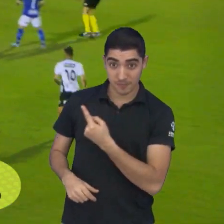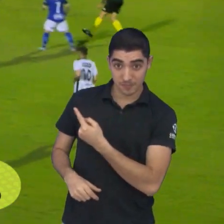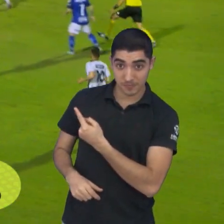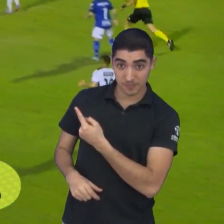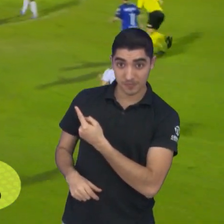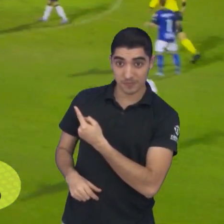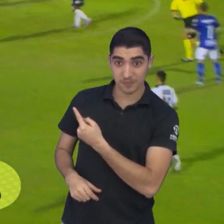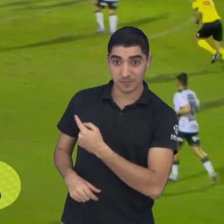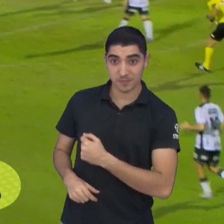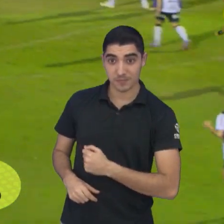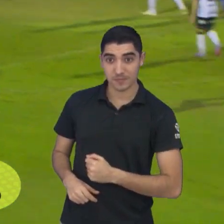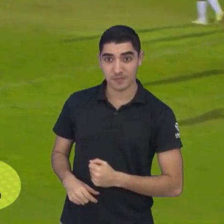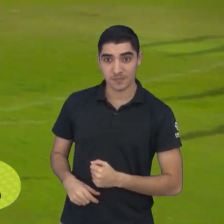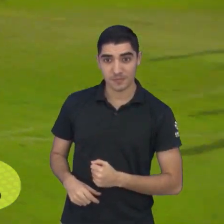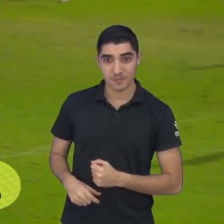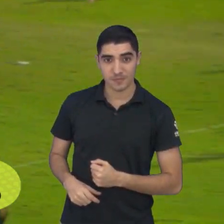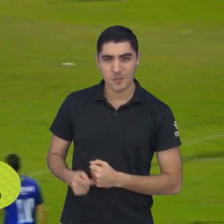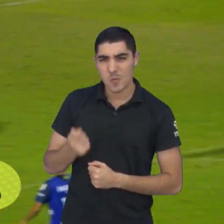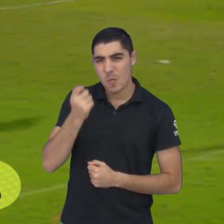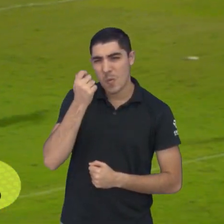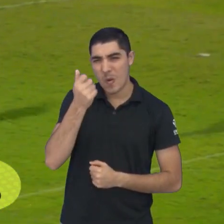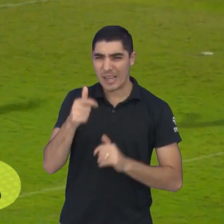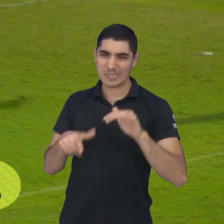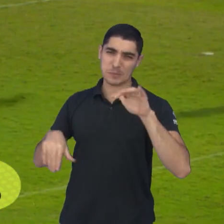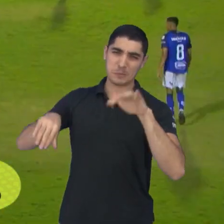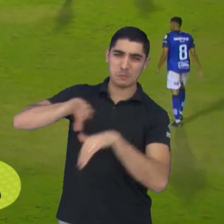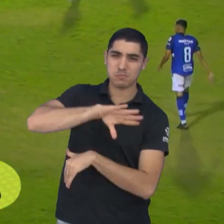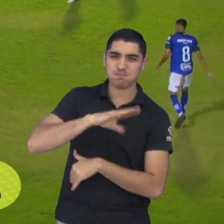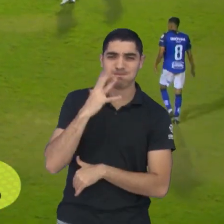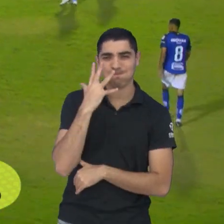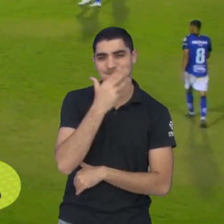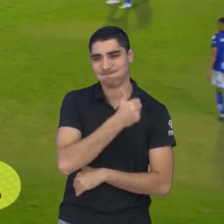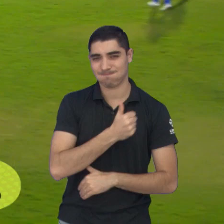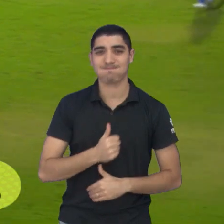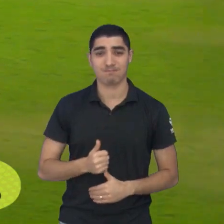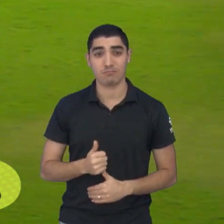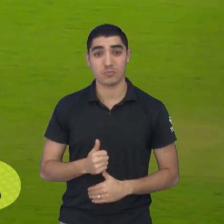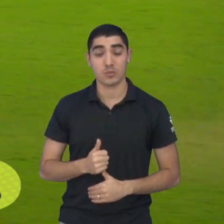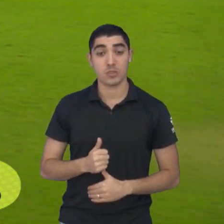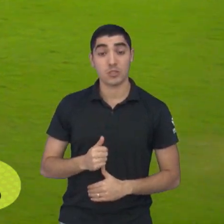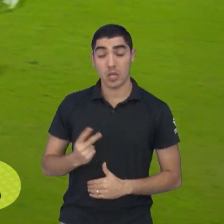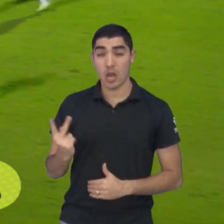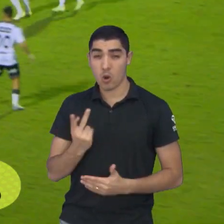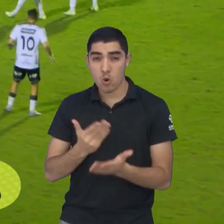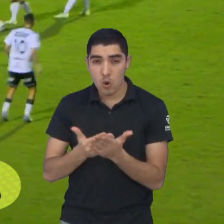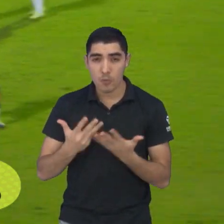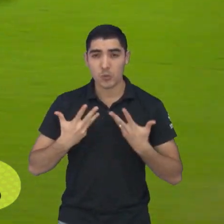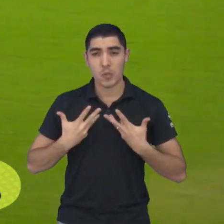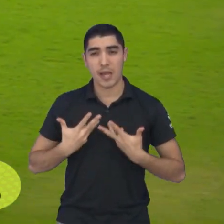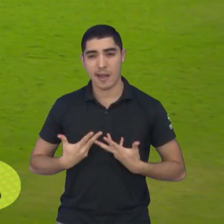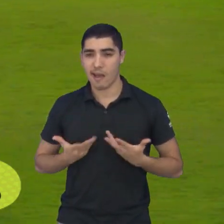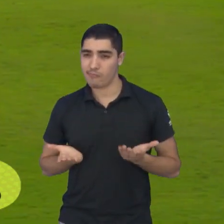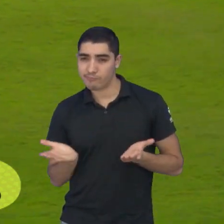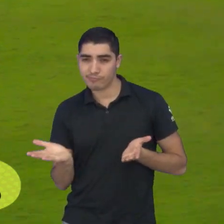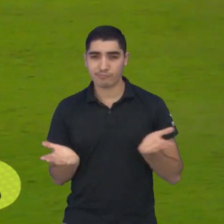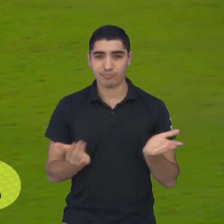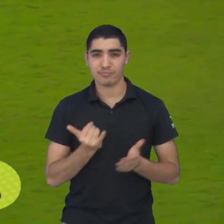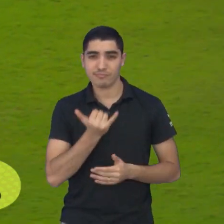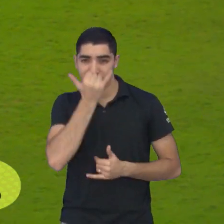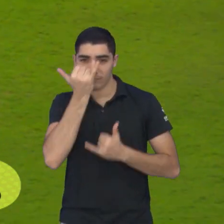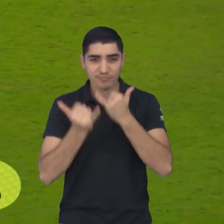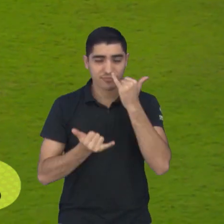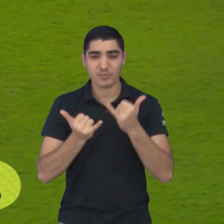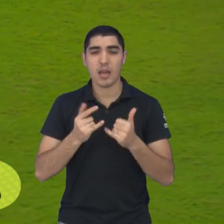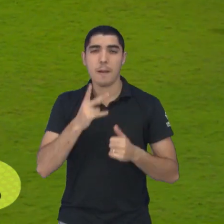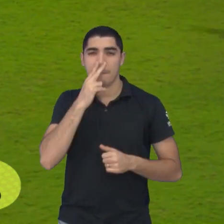de marcação e quase marcou um golaço. Cansados, os times passaram a errar passes. E o jogo